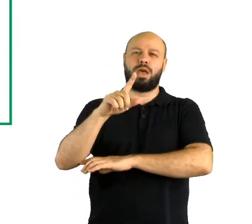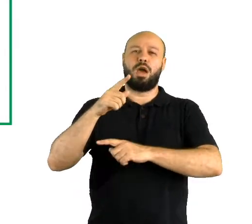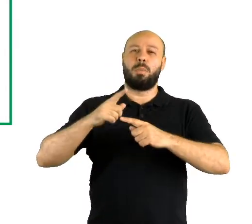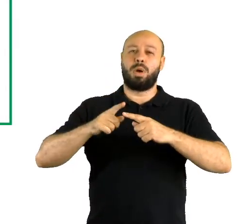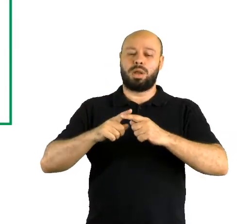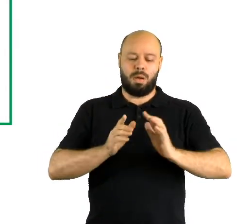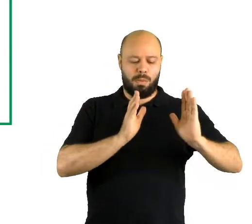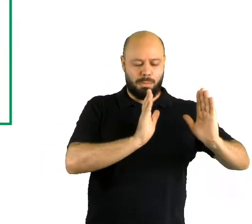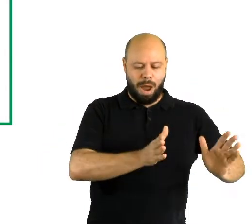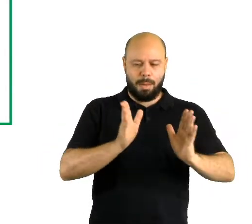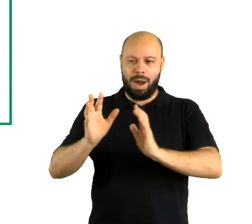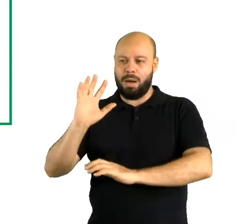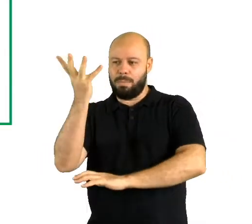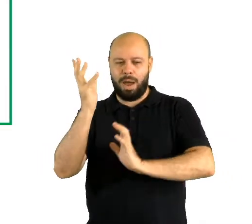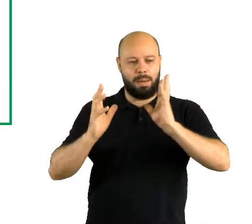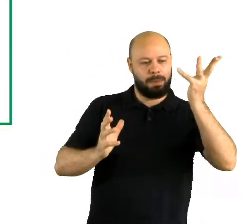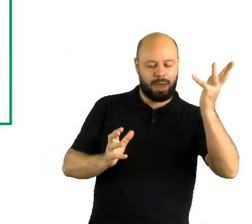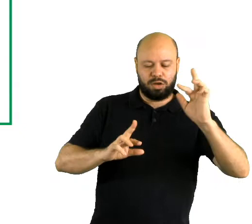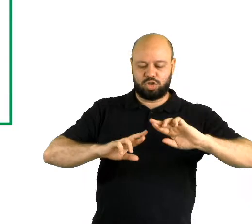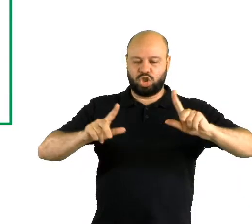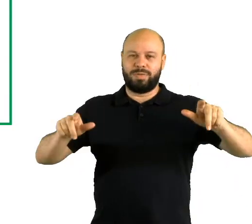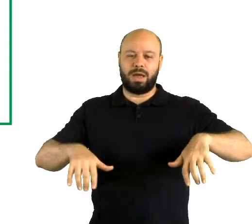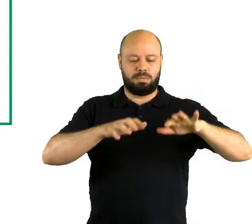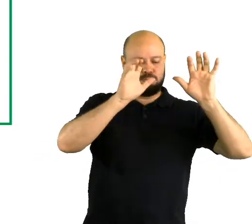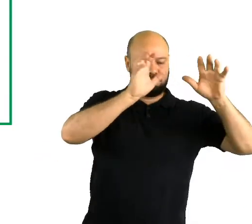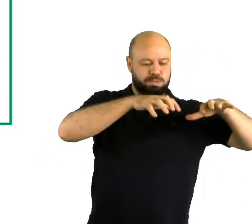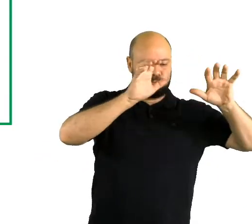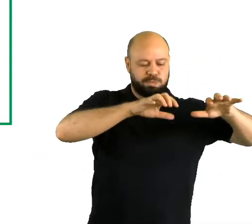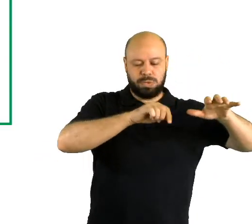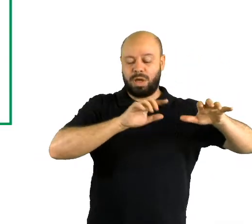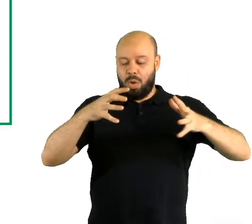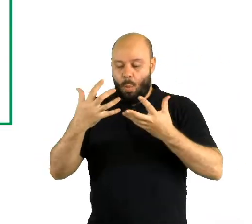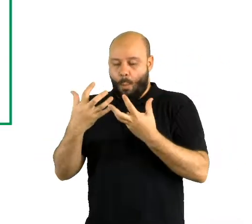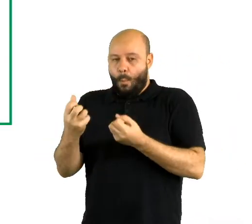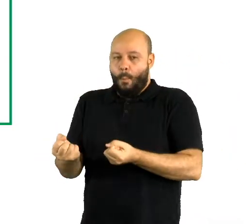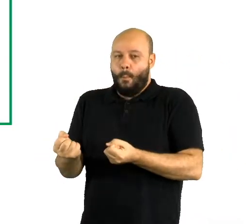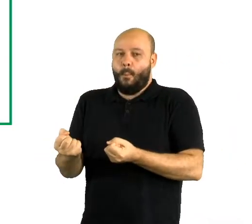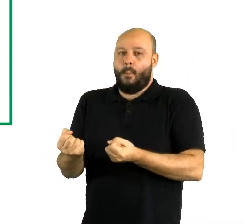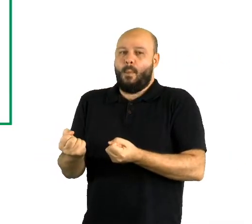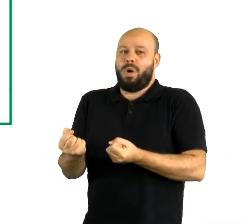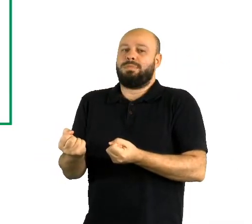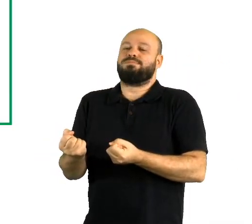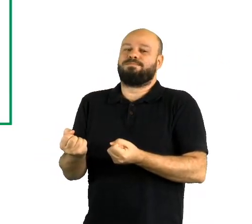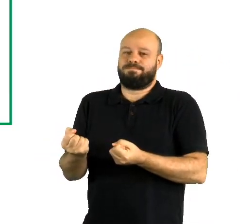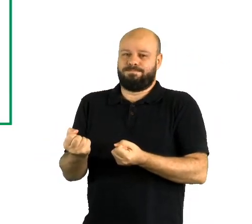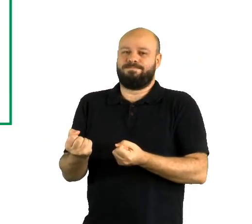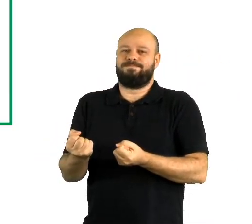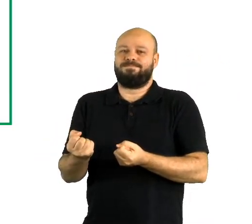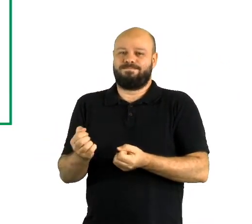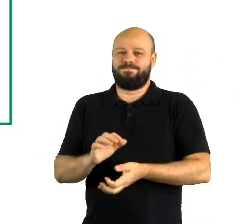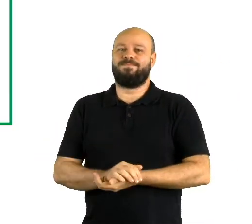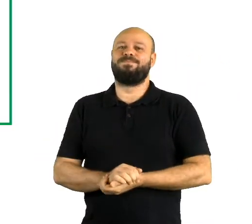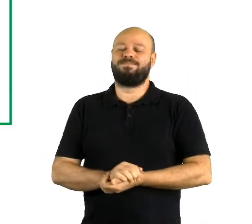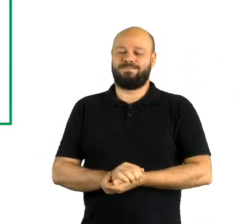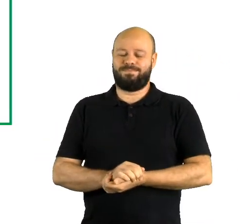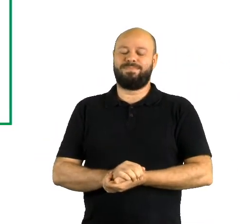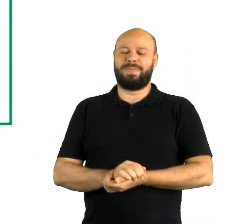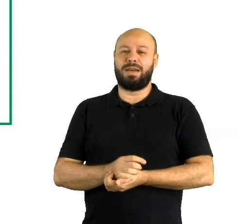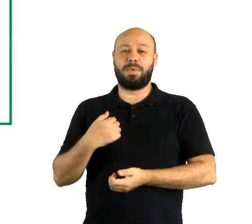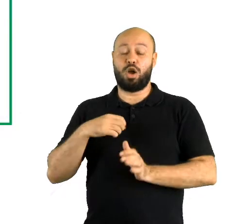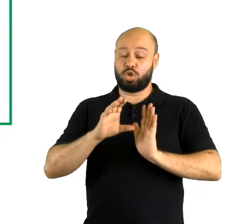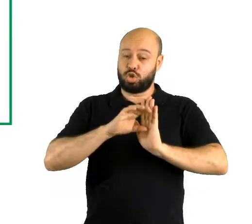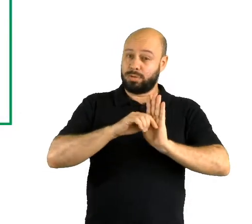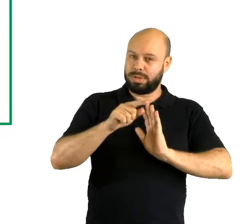2 climas bem definidos, um período chuvoso e um período de estiagem. Lembre-se, esses conceitos vocês vão ver quando a gente